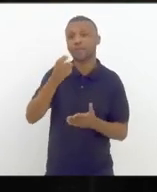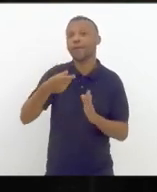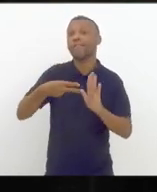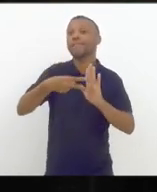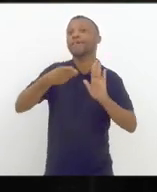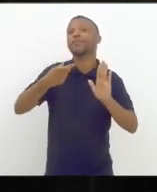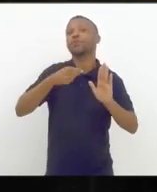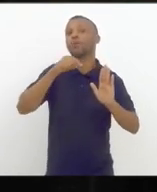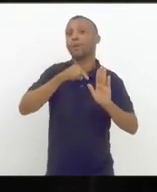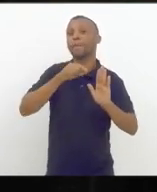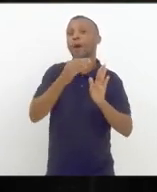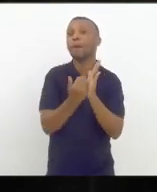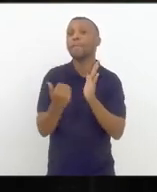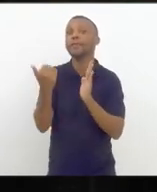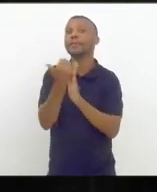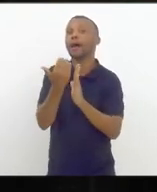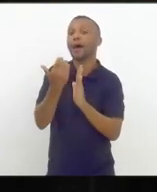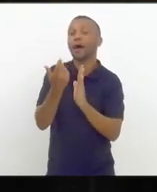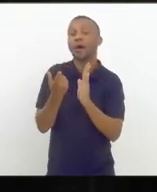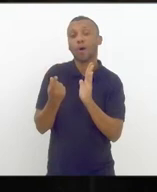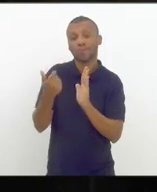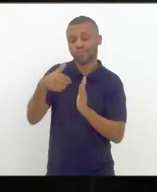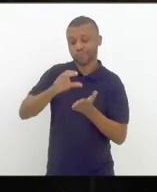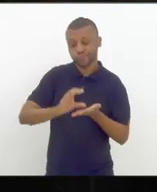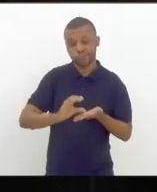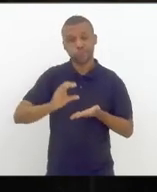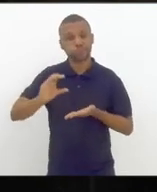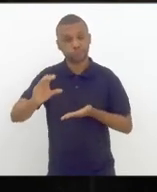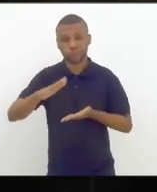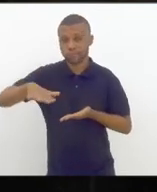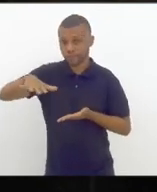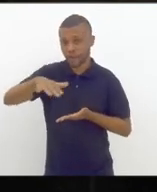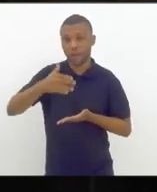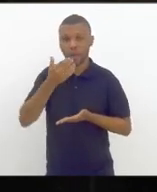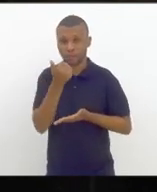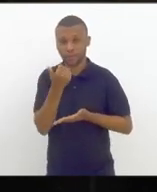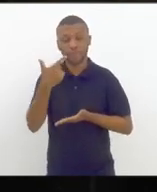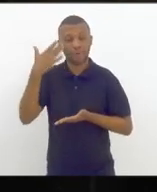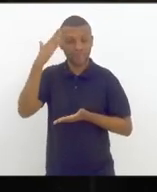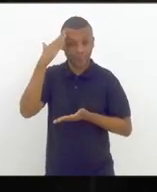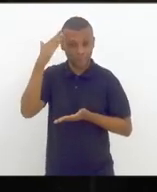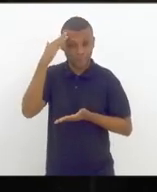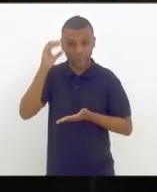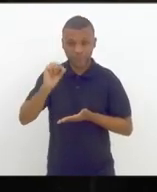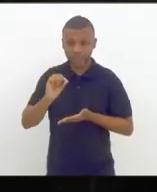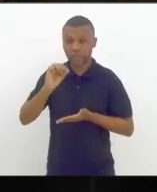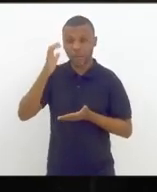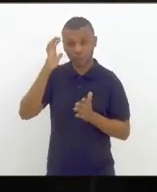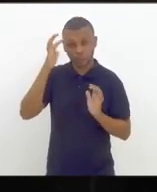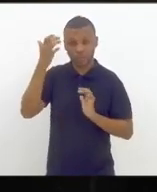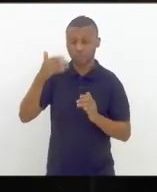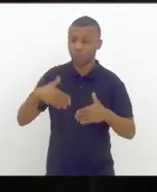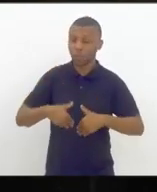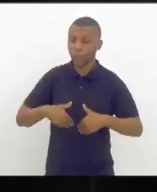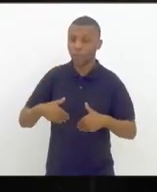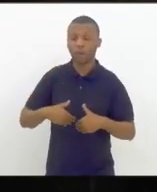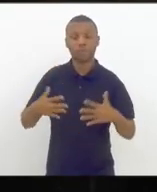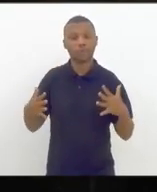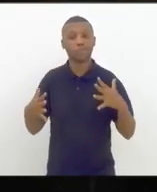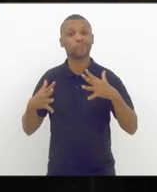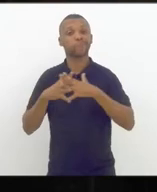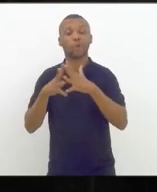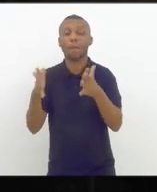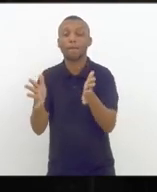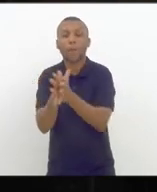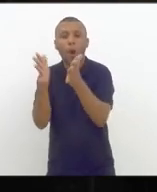para aumentar o per capita da merenda mesmo sabendo do quadro de fome de miséria extrema que aumentou no Brasil Enfim então esse dado do